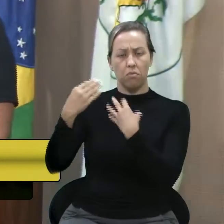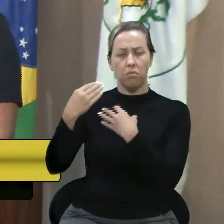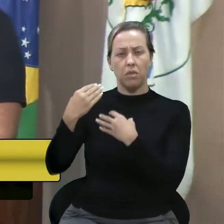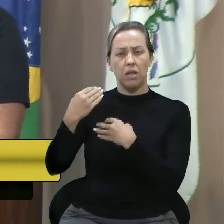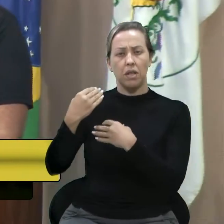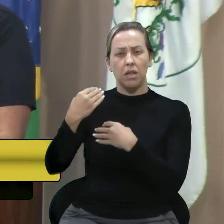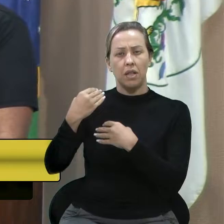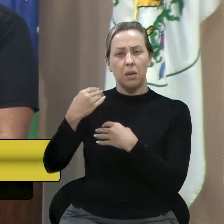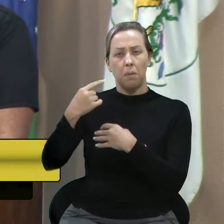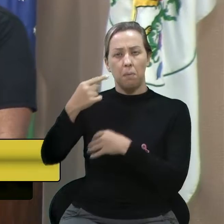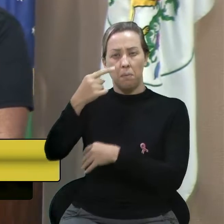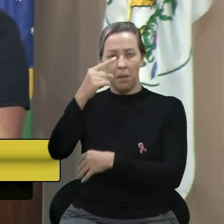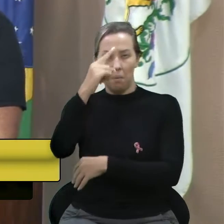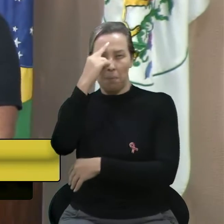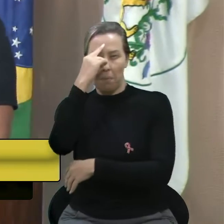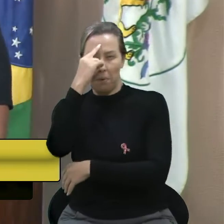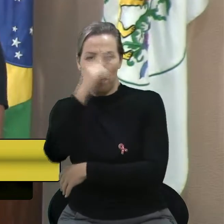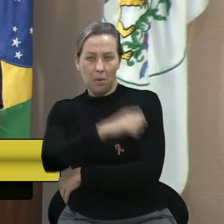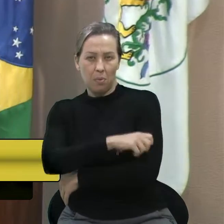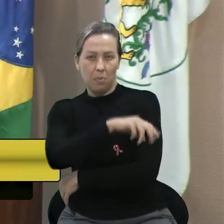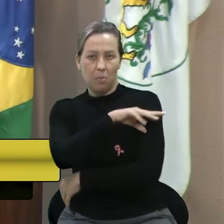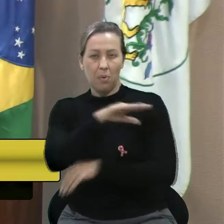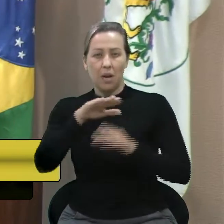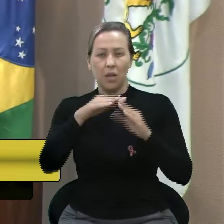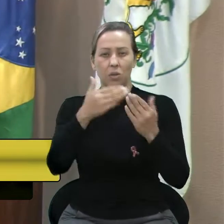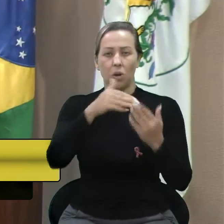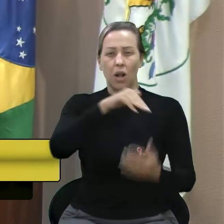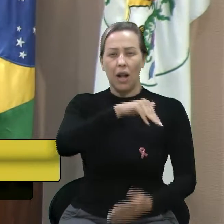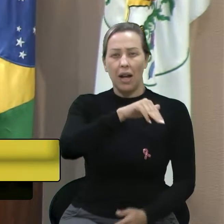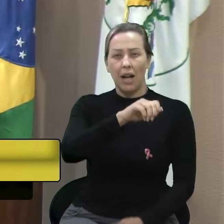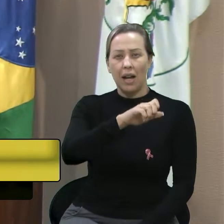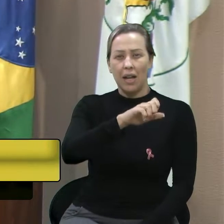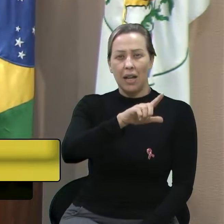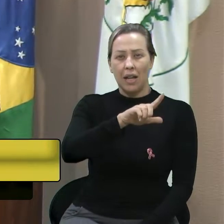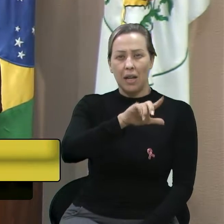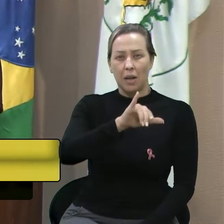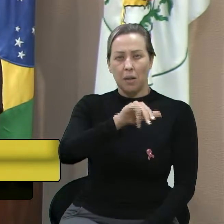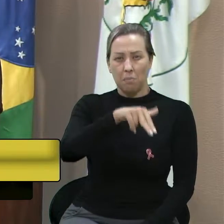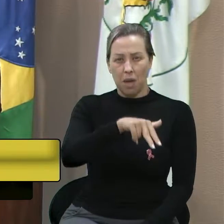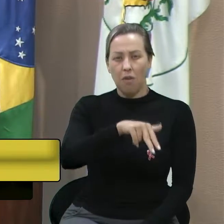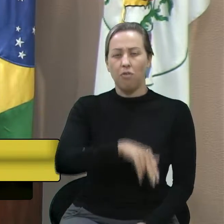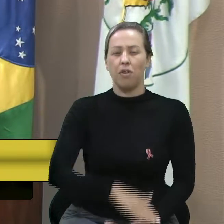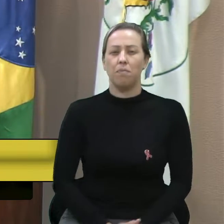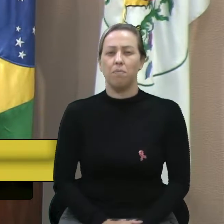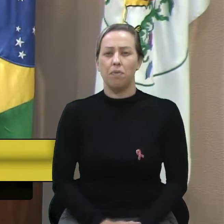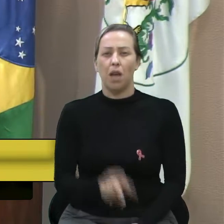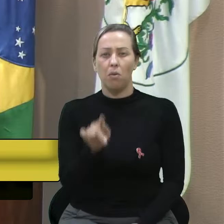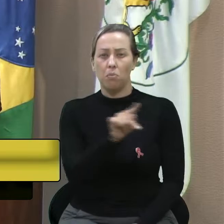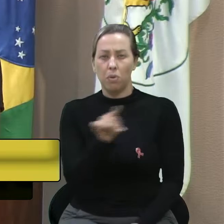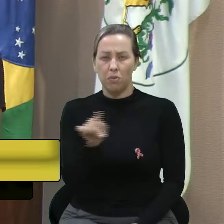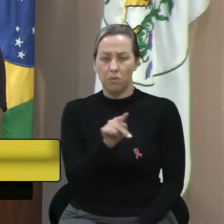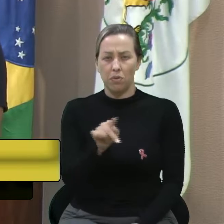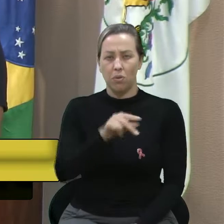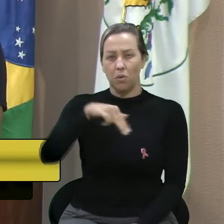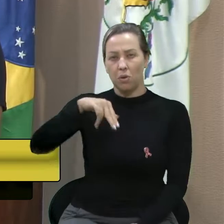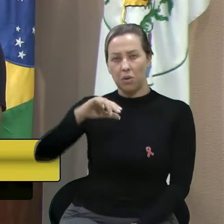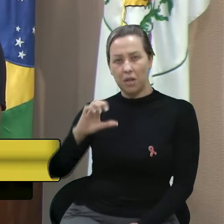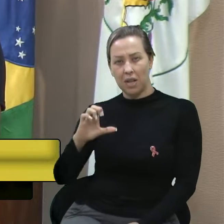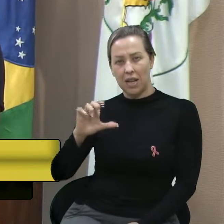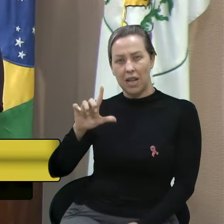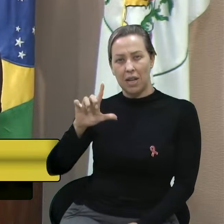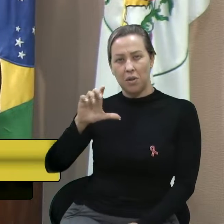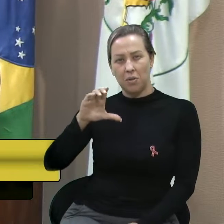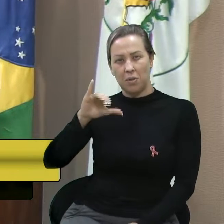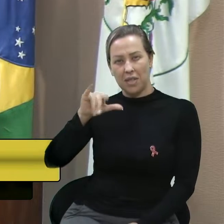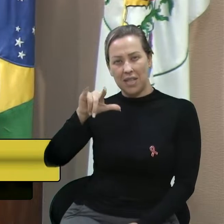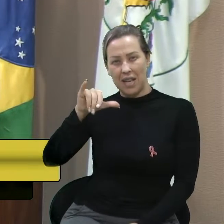antigo primeiro grau na escola Melvin Jones, a professora Neucélia Meneghetti, que